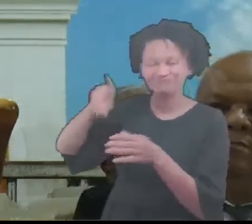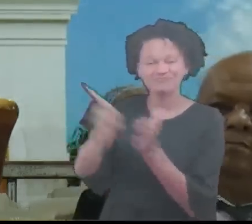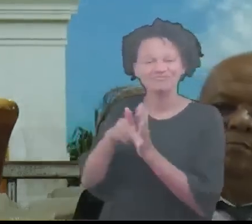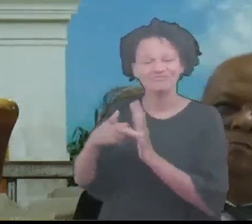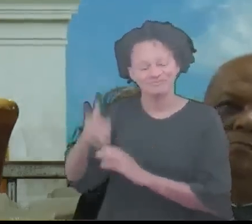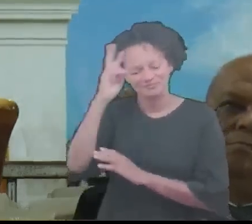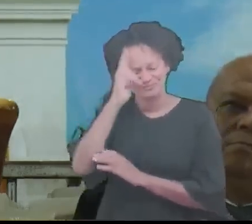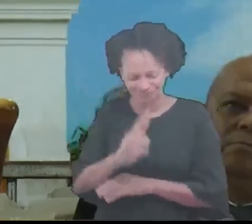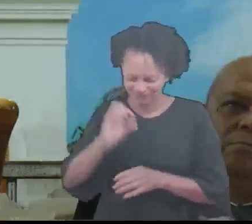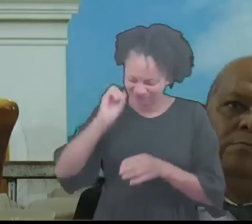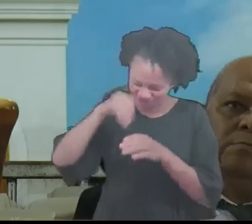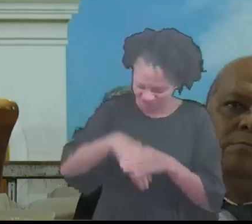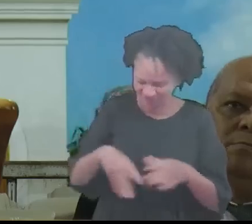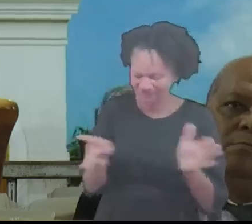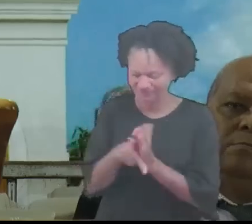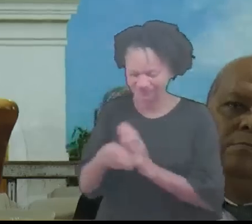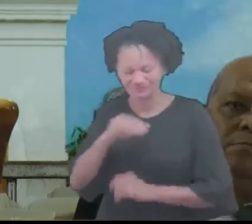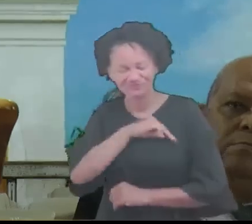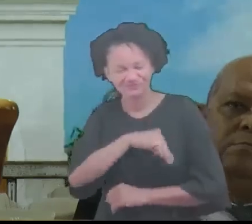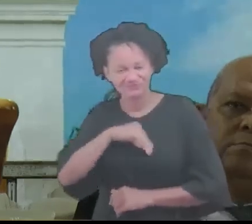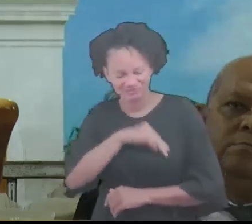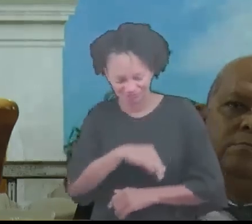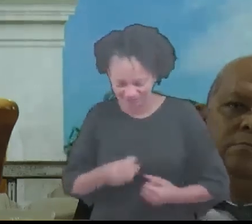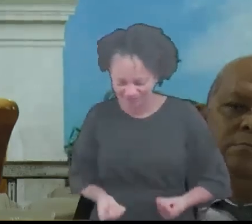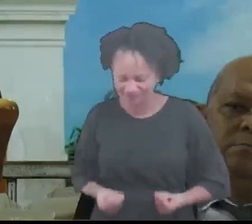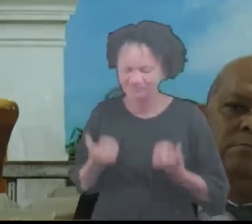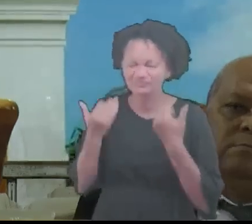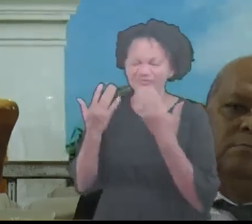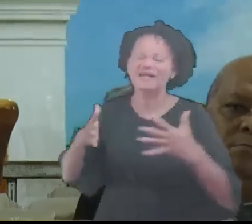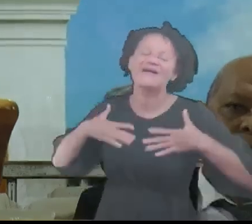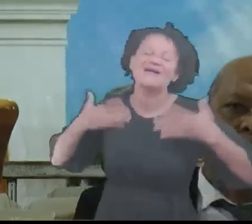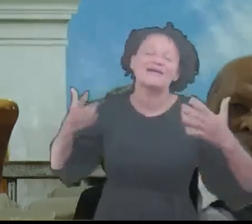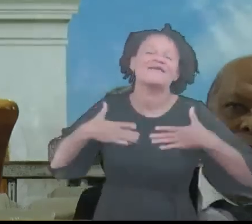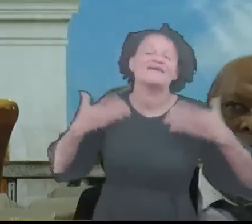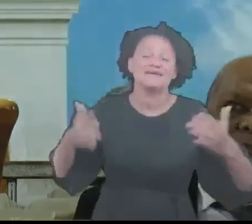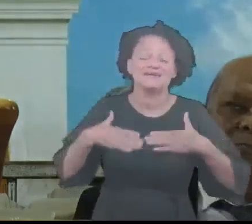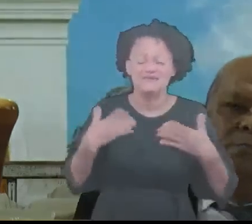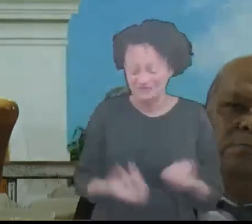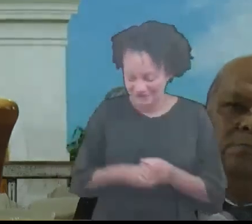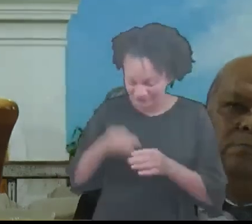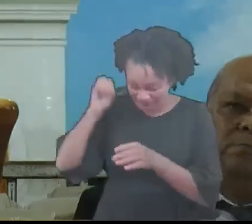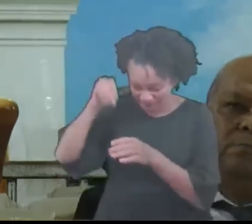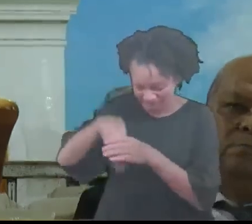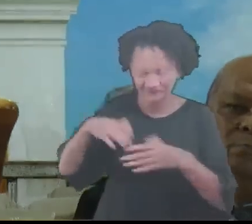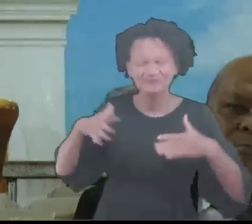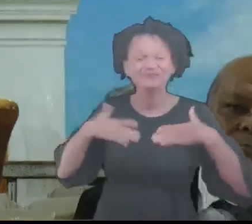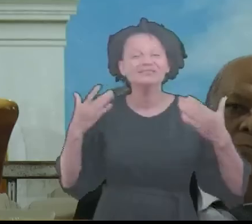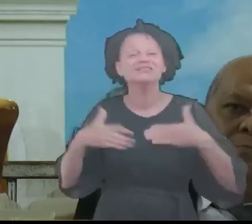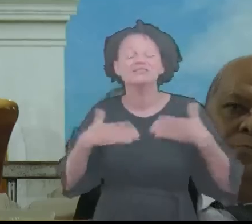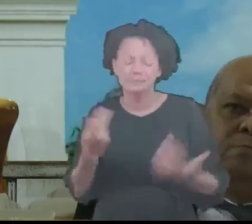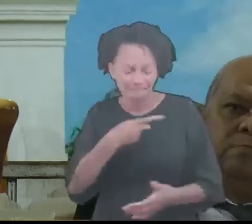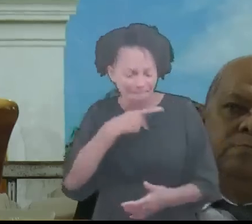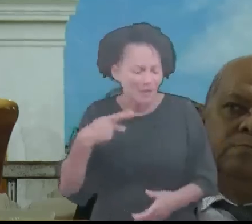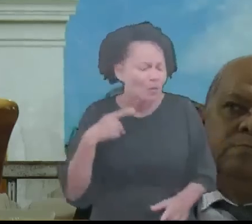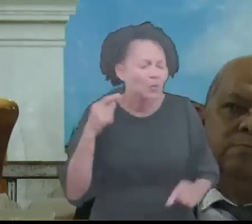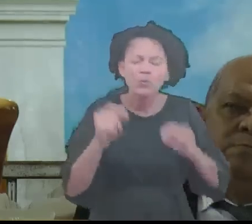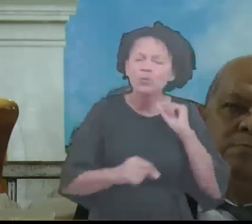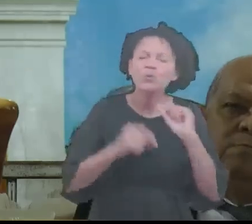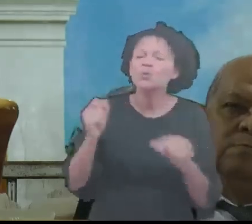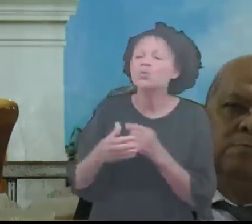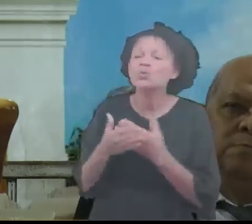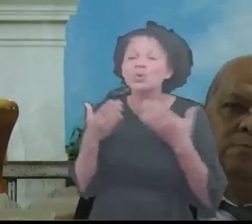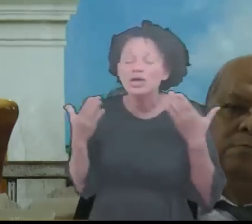a oferta da missão, e você traz com alegria, e você oferta com alegria. Pastor, o que é isso? É